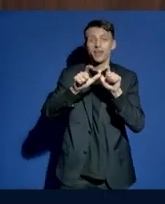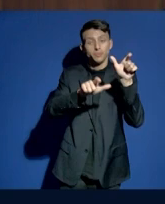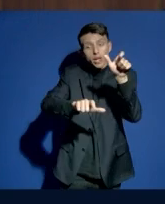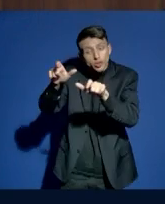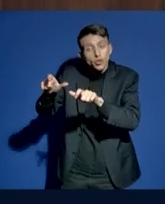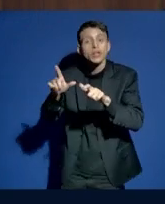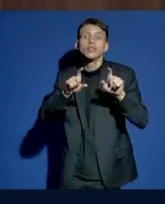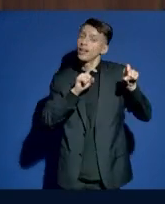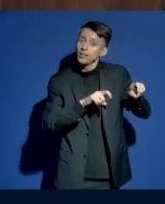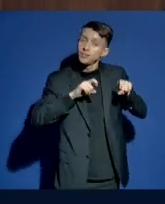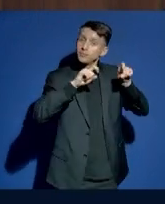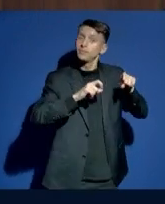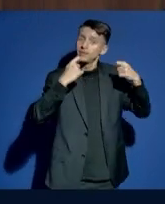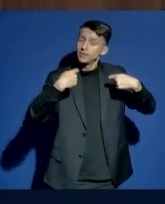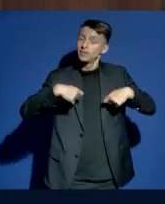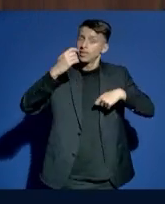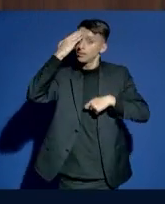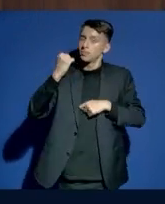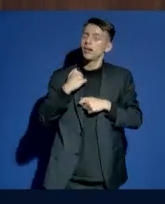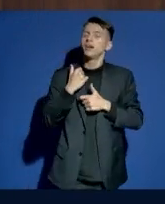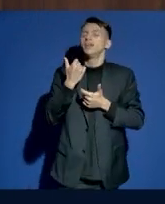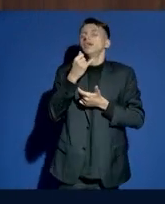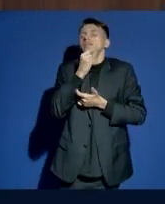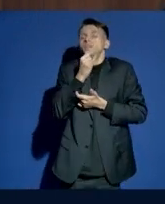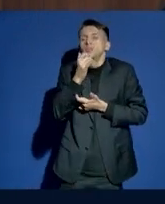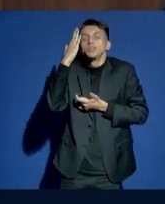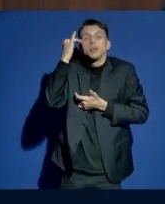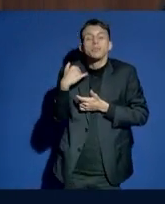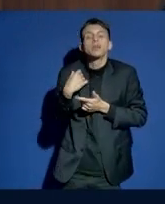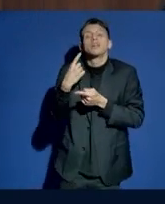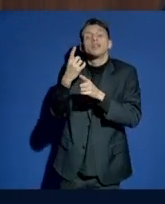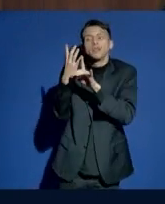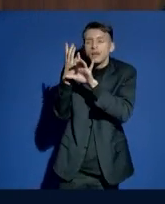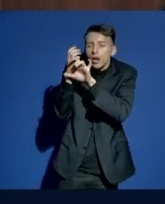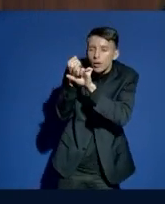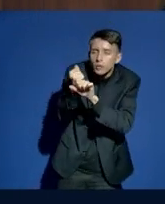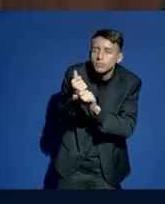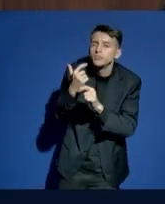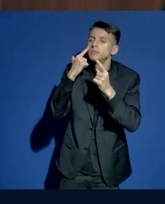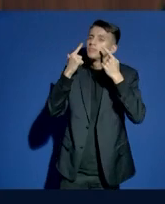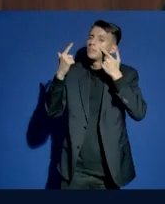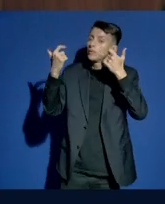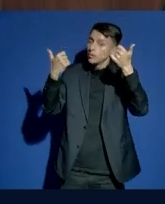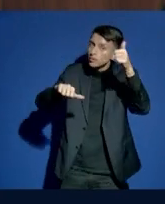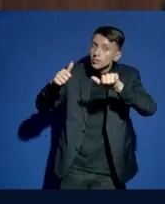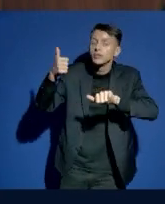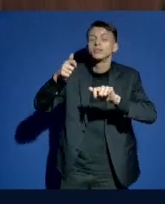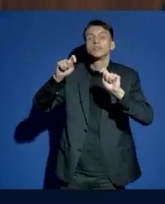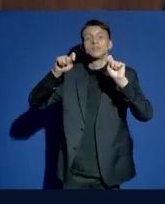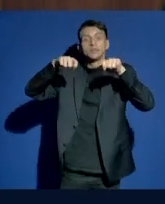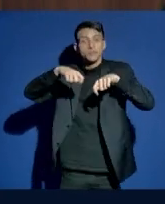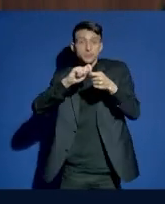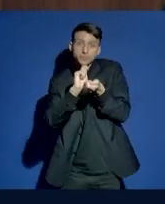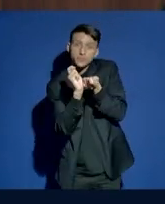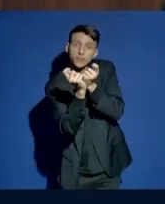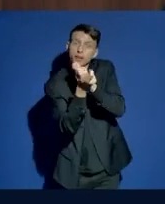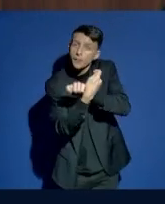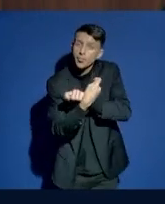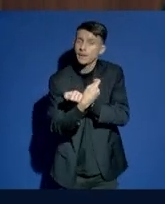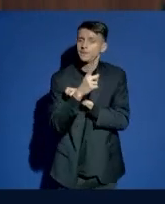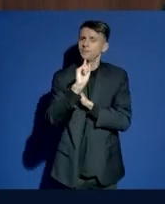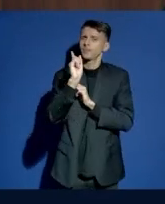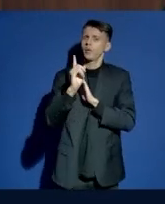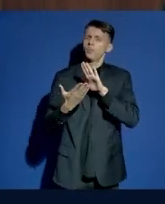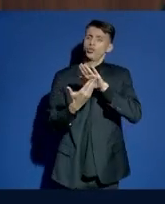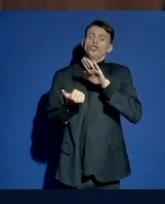ele faça e consiga ver o cálculo de que ele consegue equilibrar, não eliminar todas